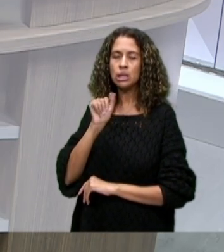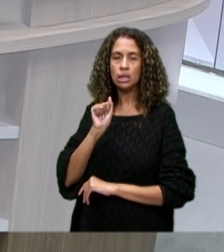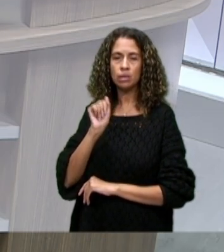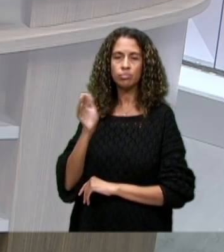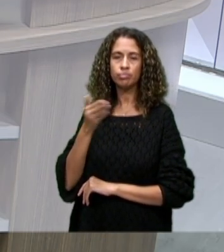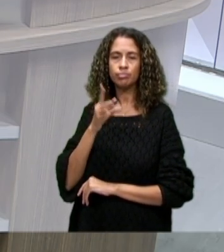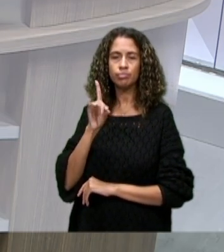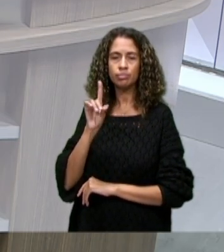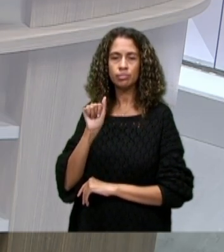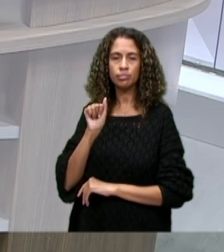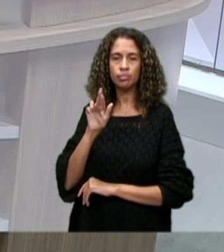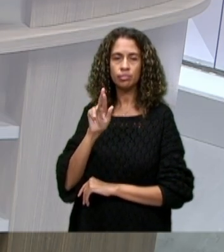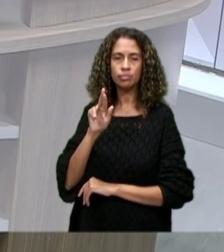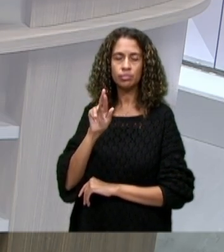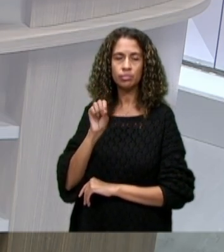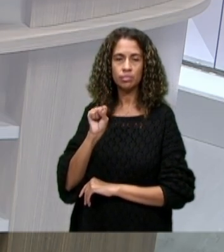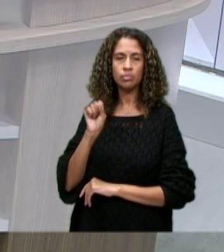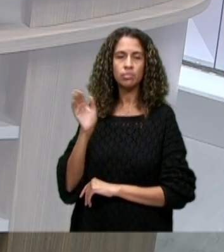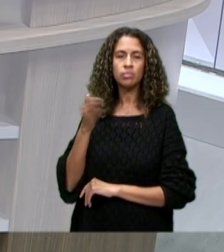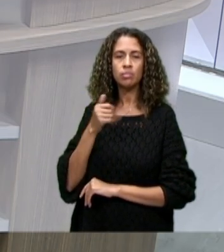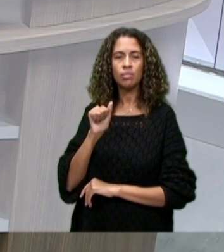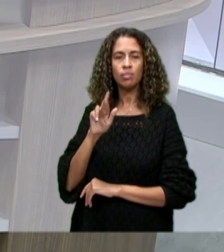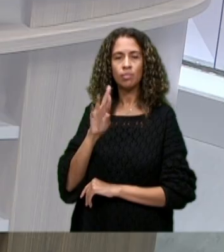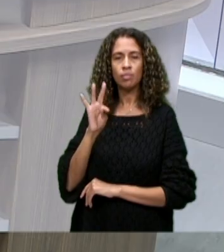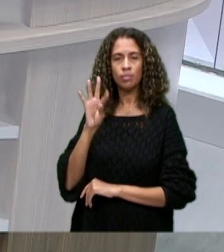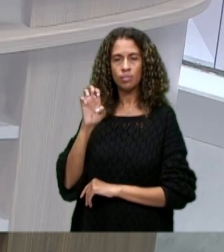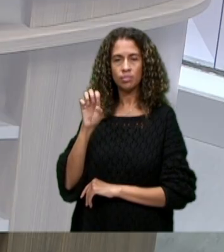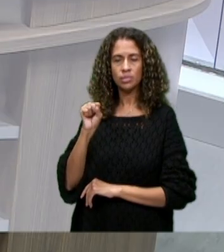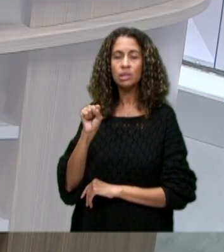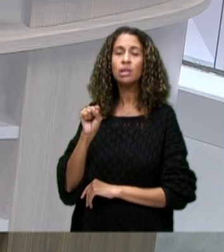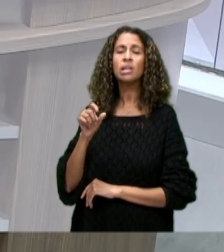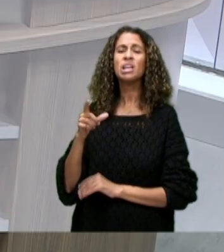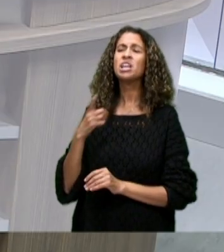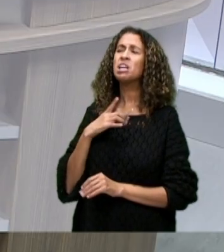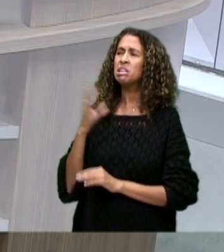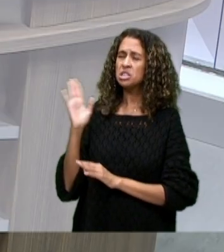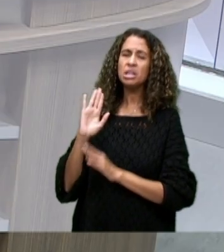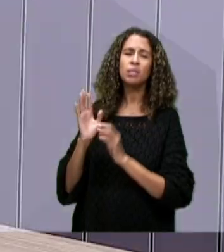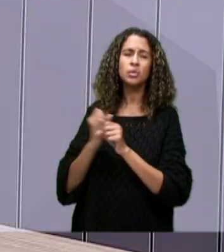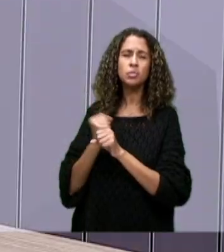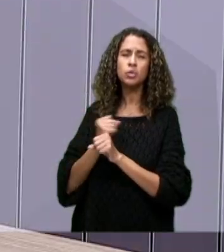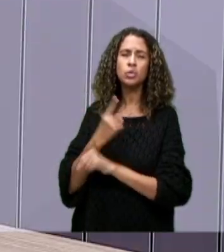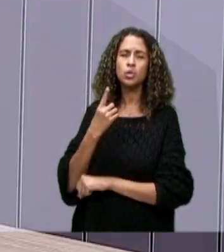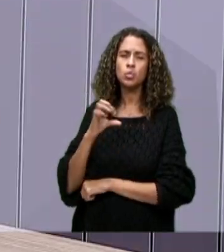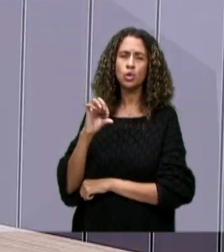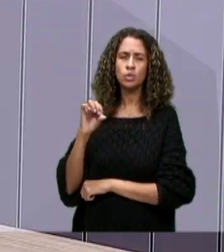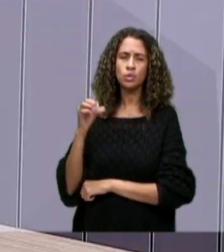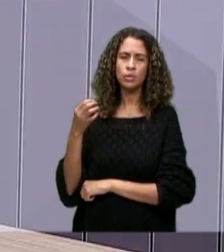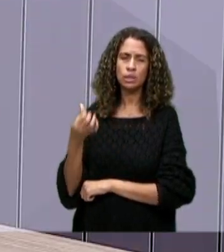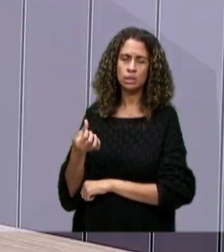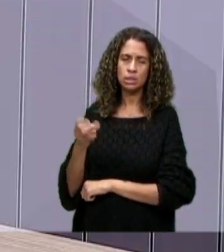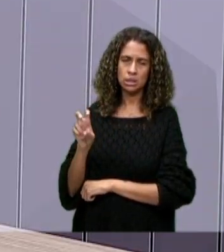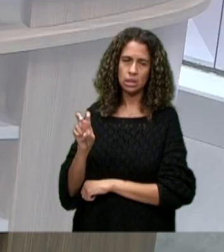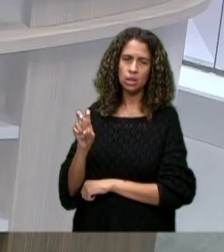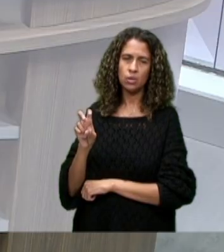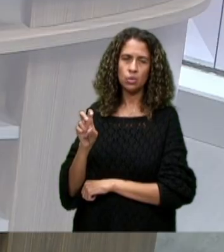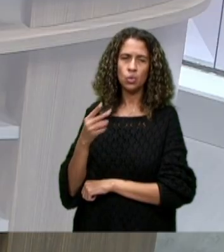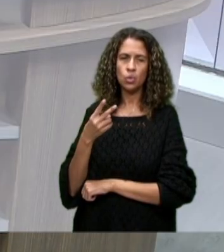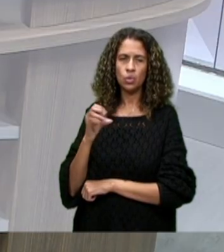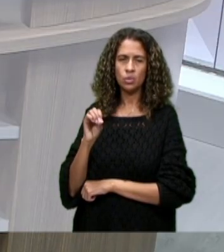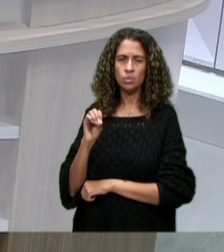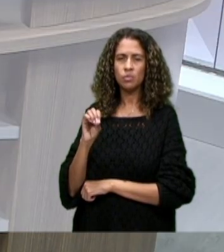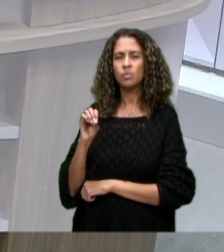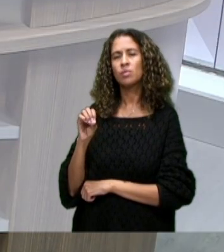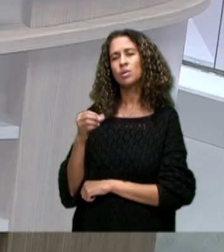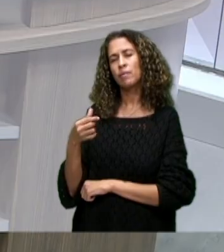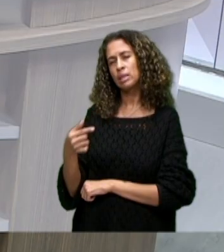Lauro Miller. Acho que não peguei essa. 95, 6, 7, por aí. Não peguei. Cheguei aqui em 2010.